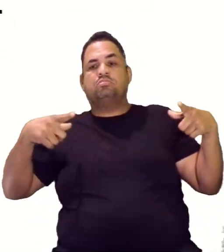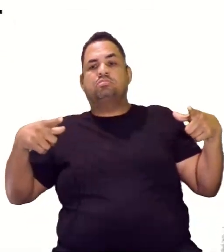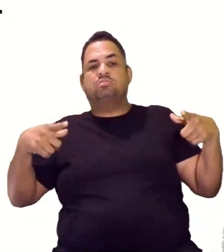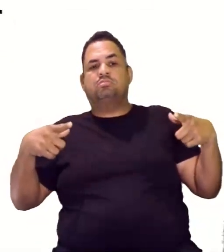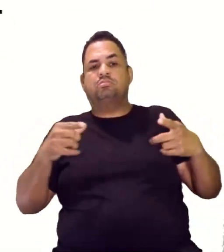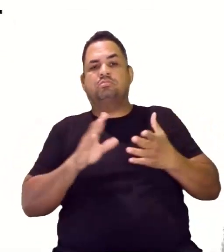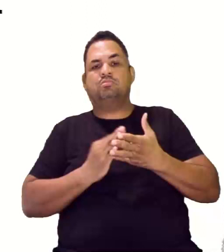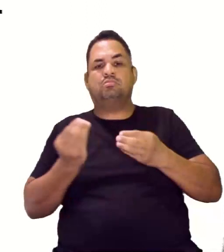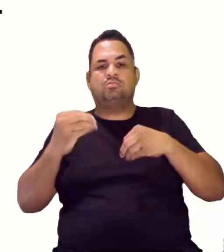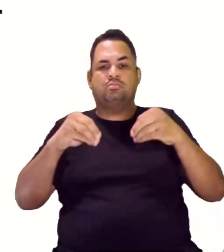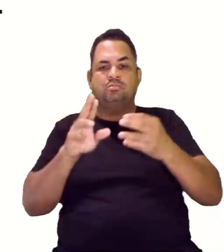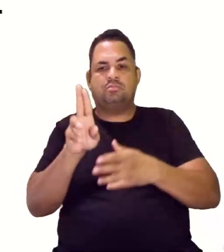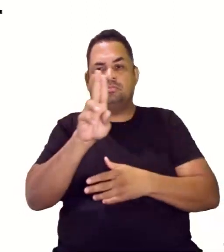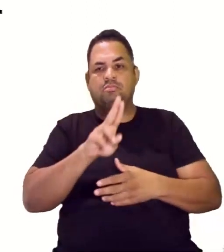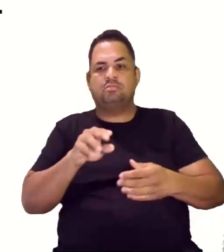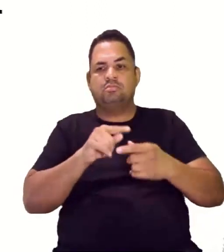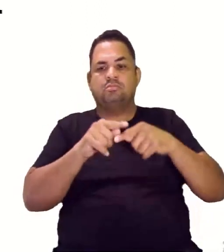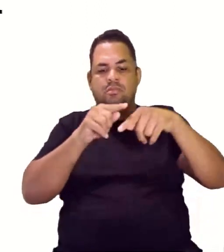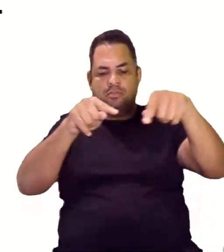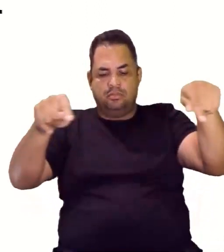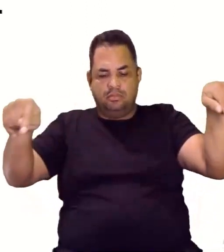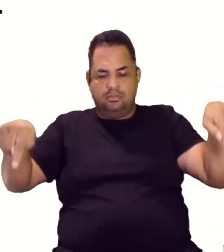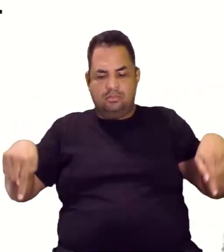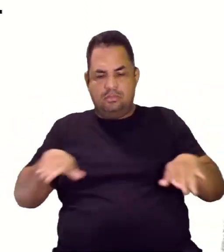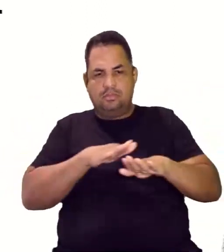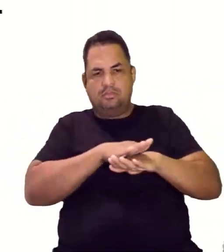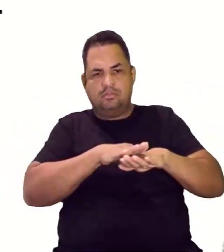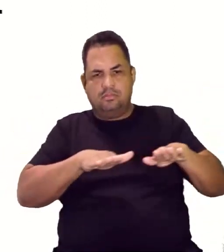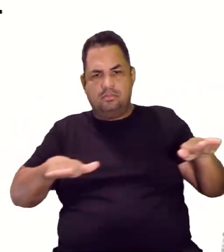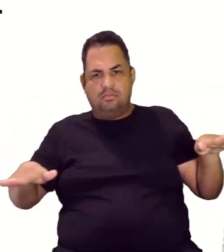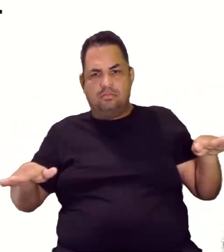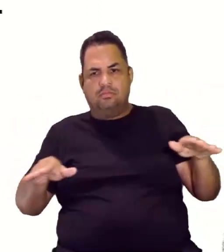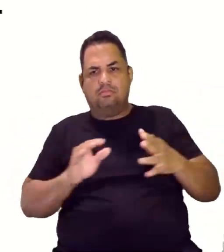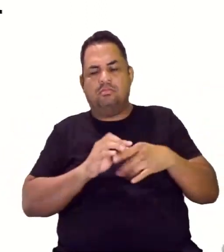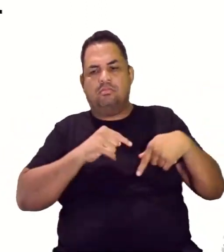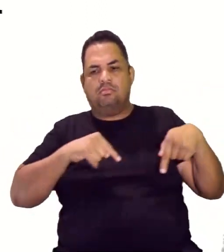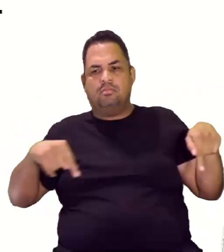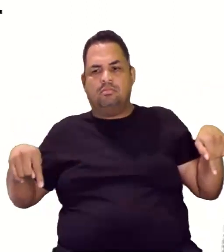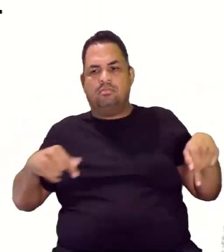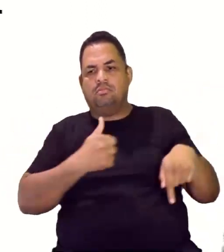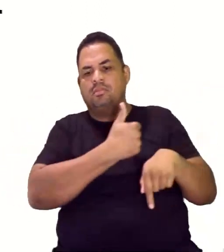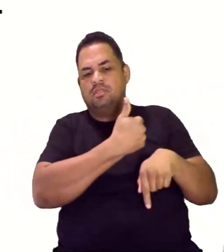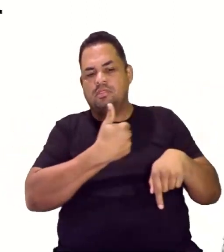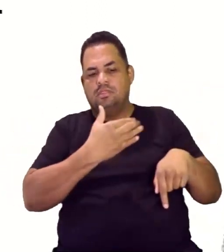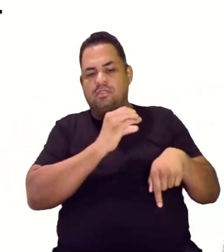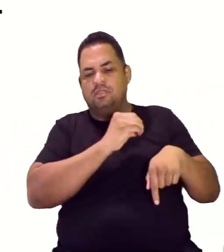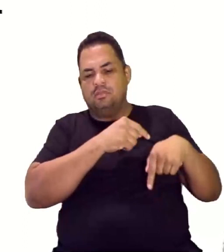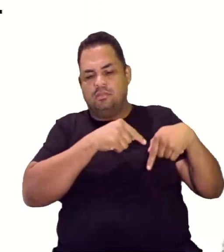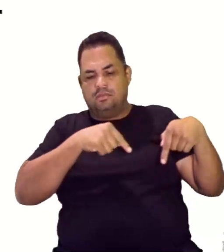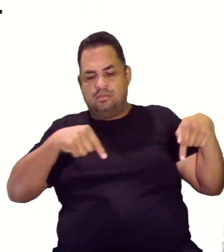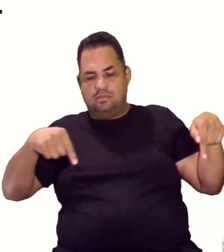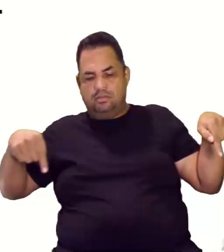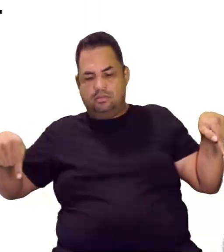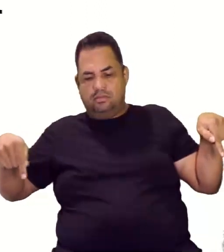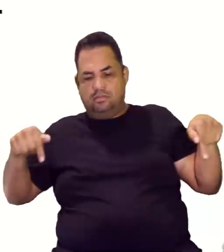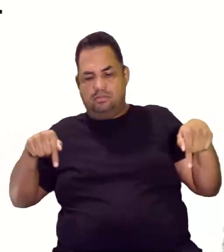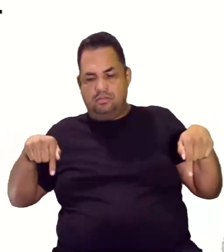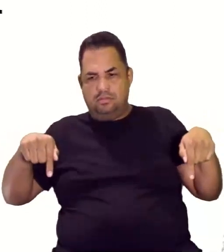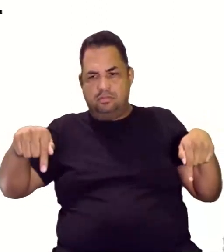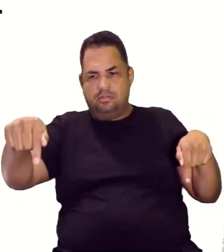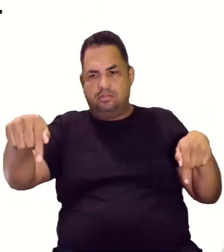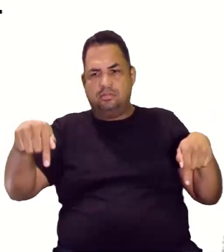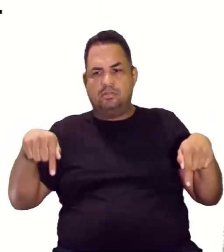de mudas, utilizando agora um terreno também plano, em formato retangular, com 100 metros de comprimento por 200